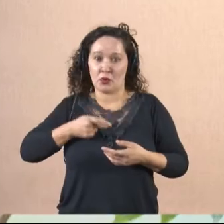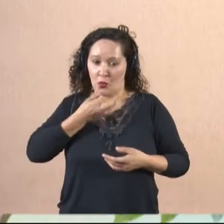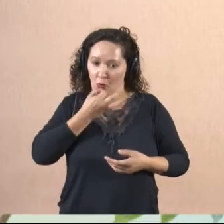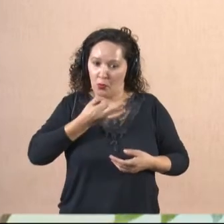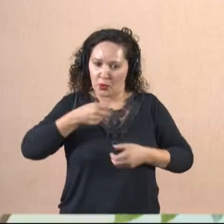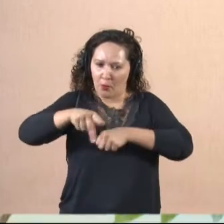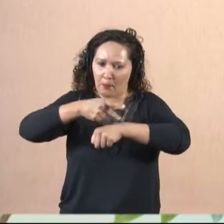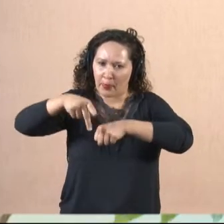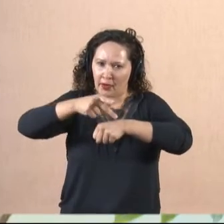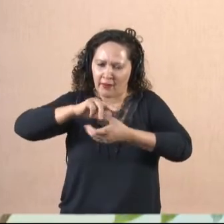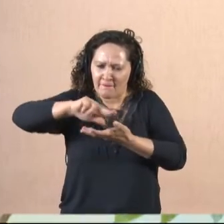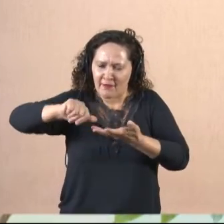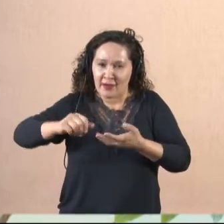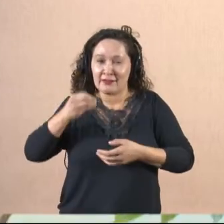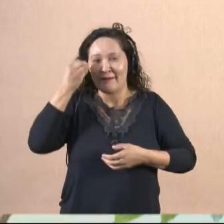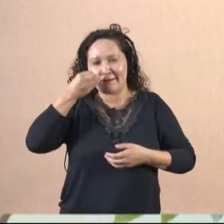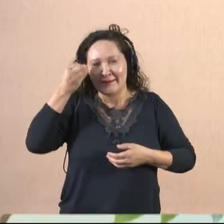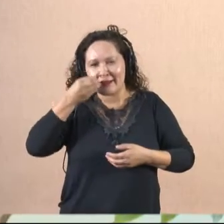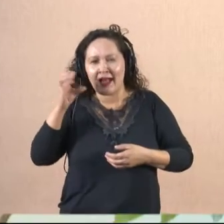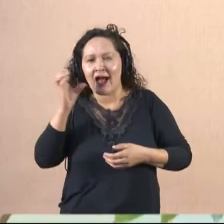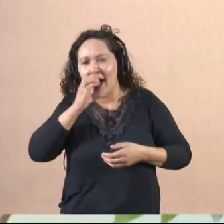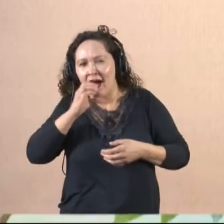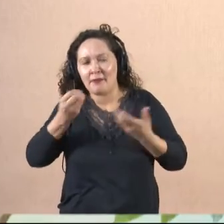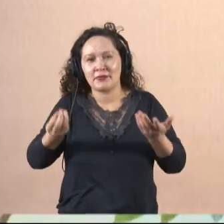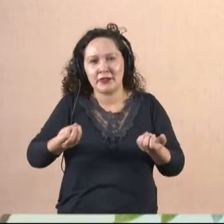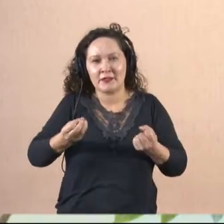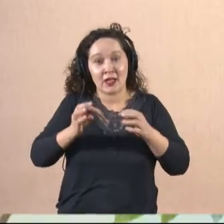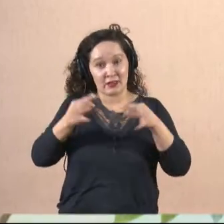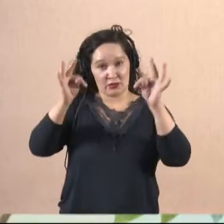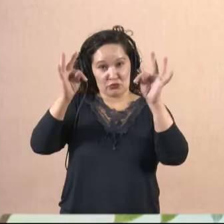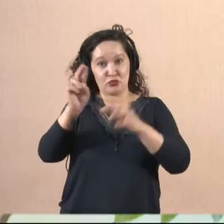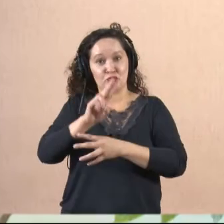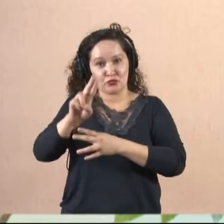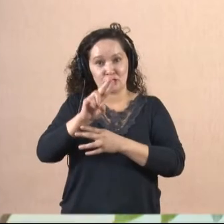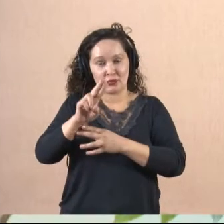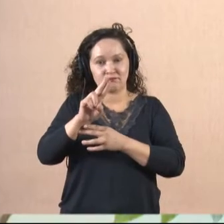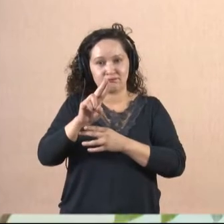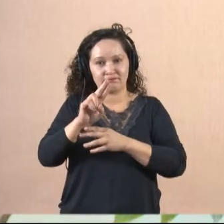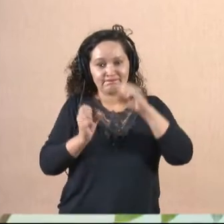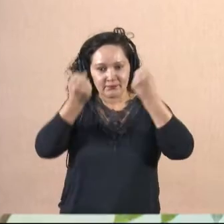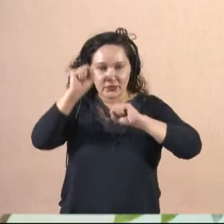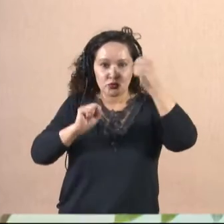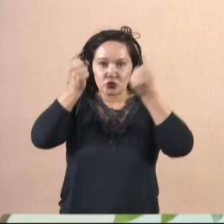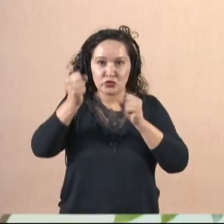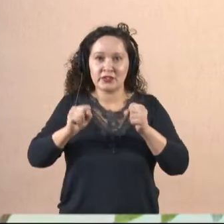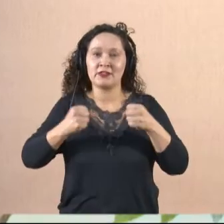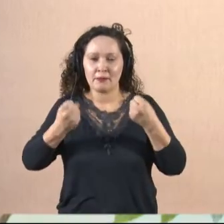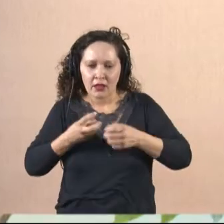vídeo aqui é muitos países vamos tentar acelerar aparar as arestas nas tecnologias nas indústrias